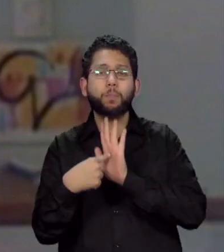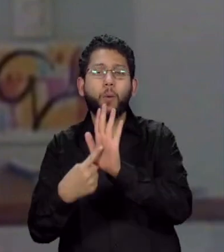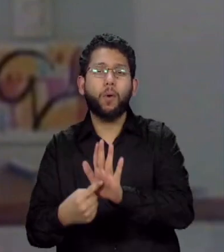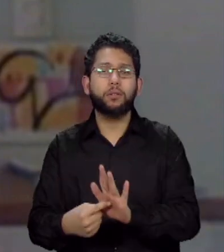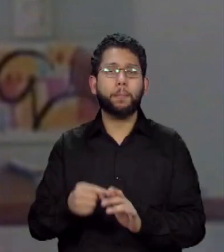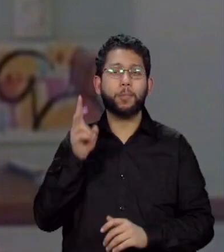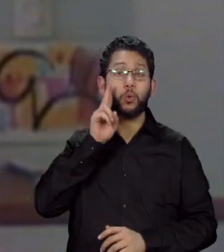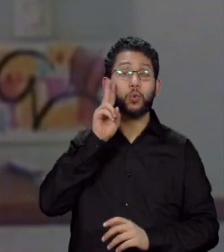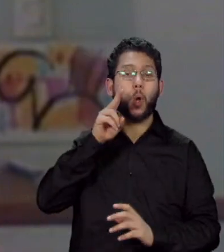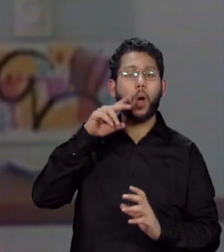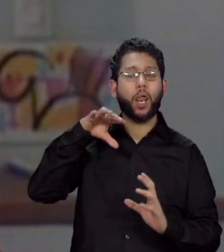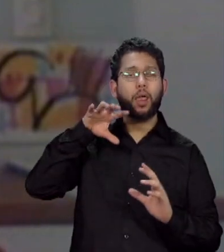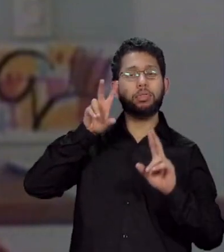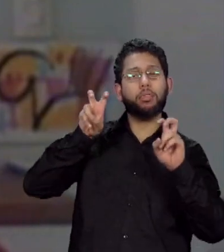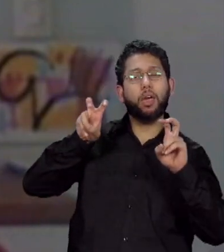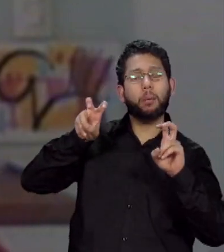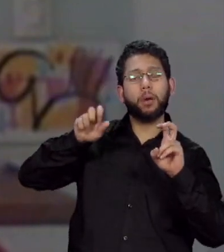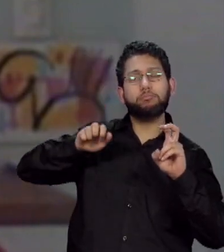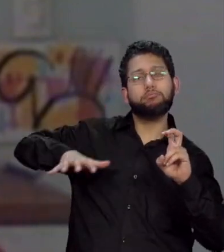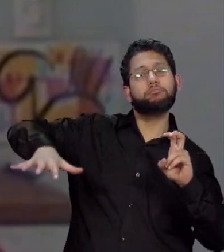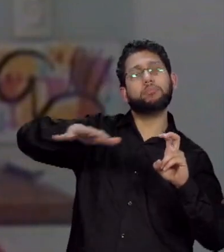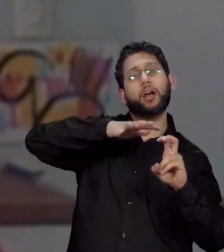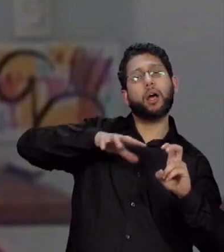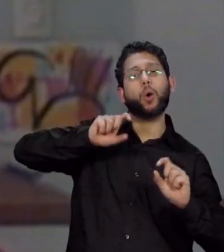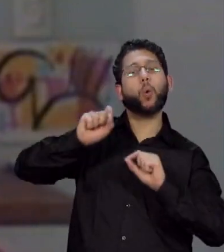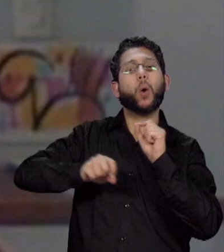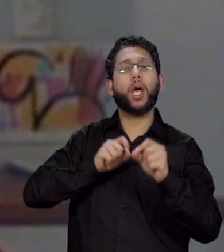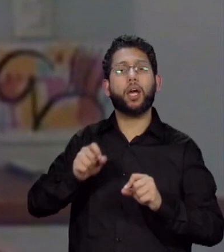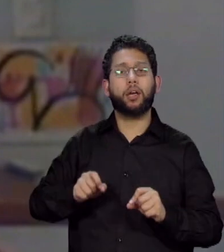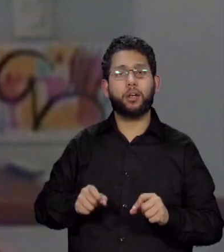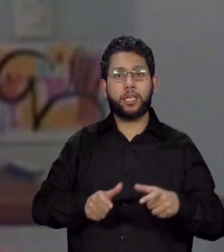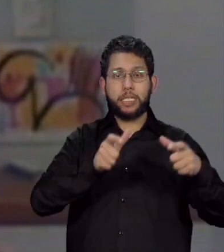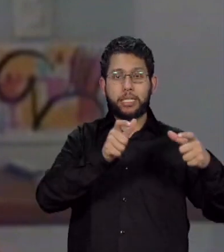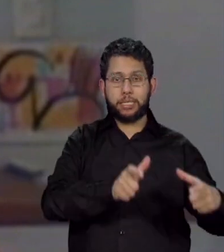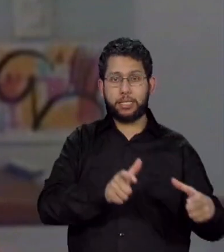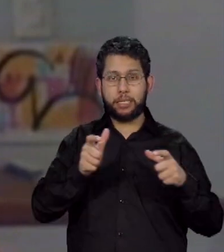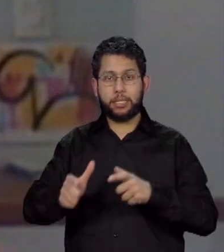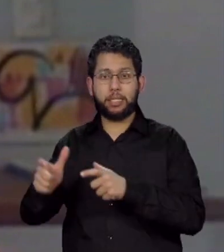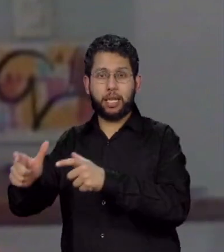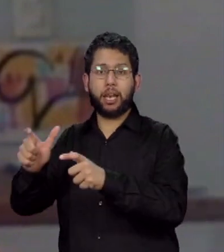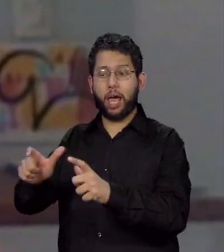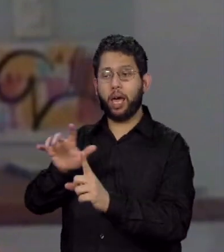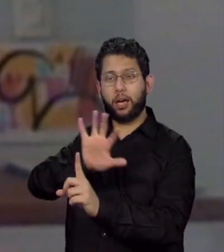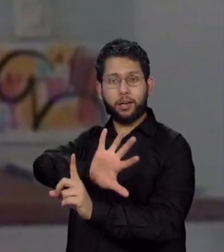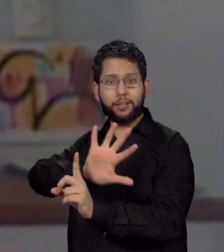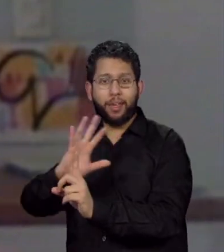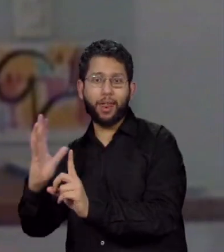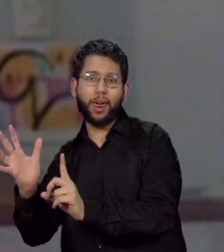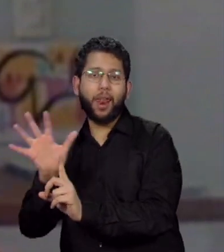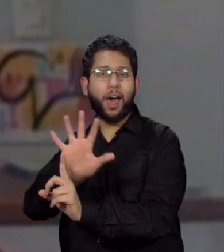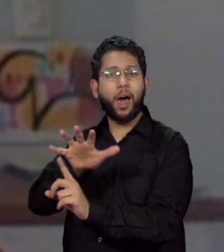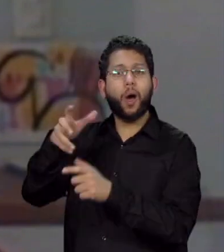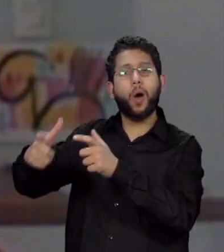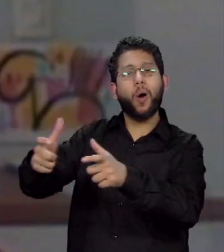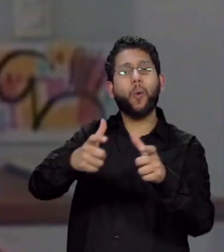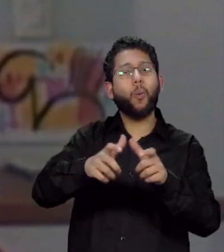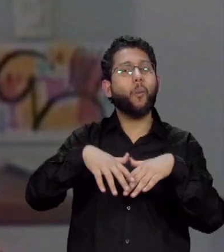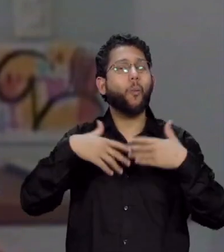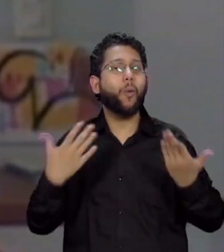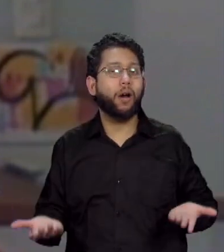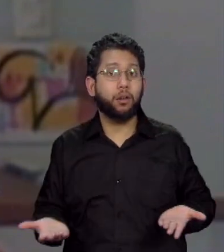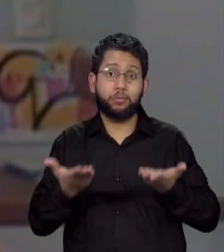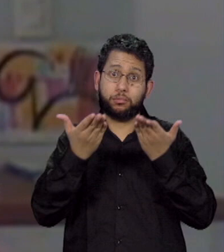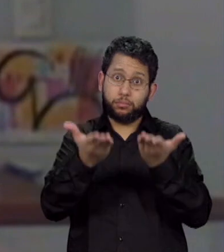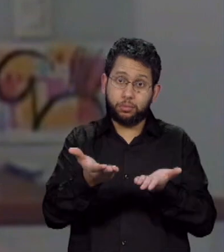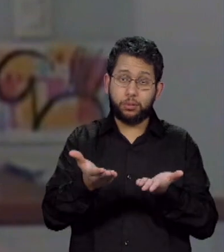universo da tua história, qual é esse cenário em que esse universo se transcorre. Então, eu acho